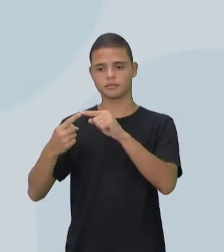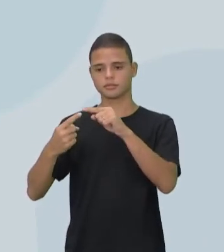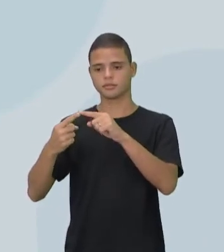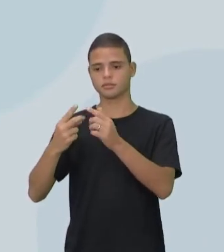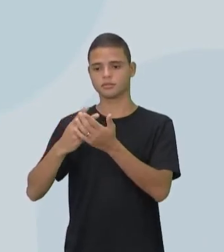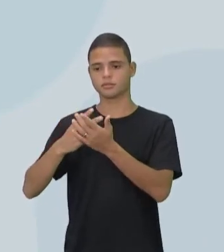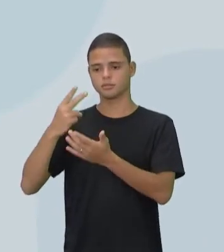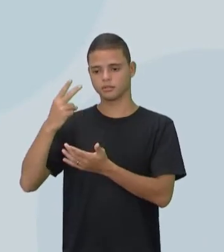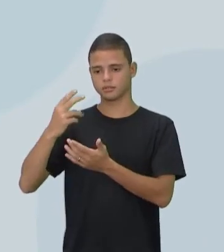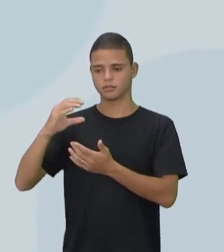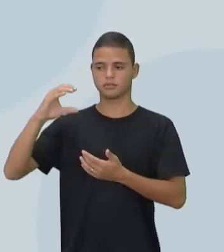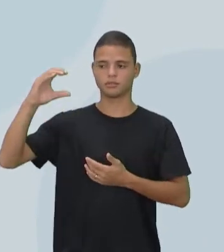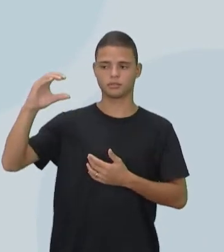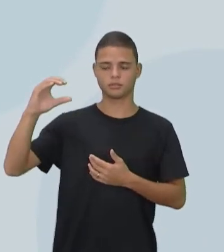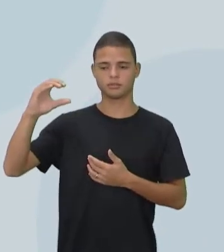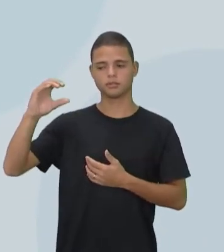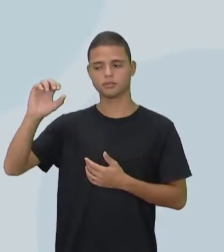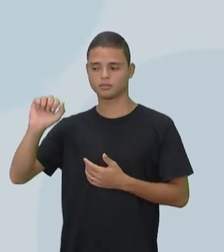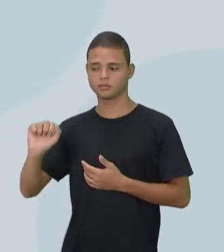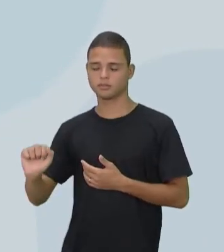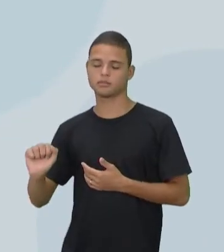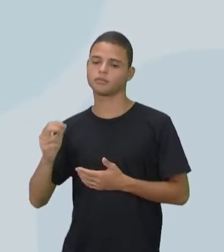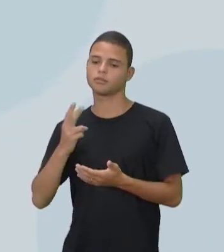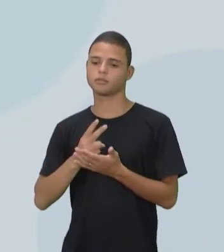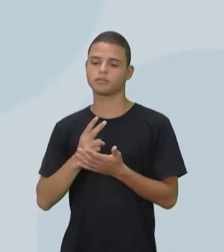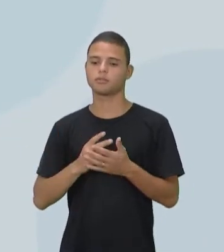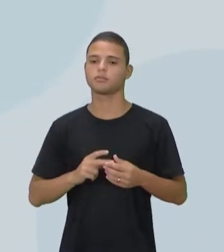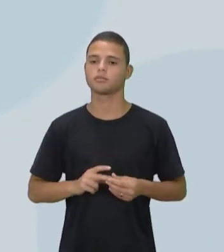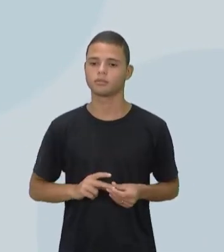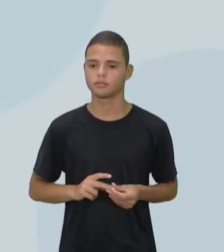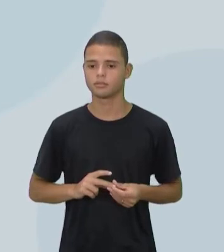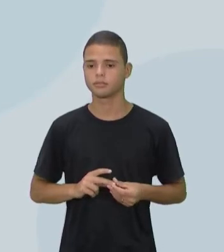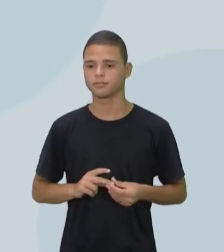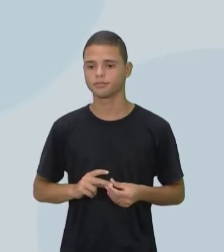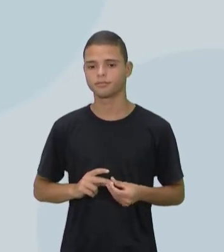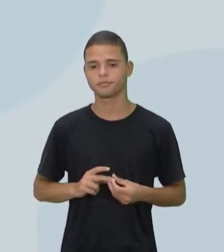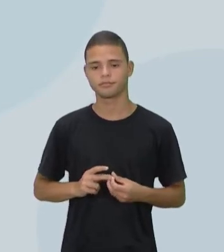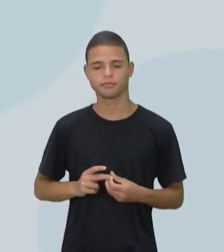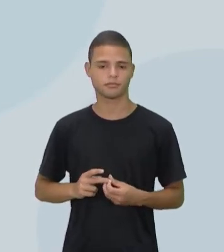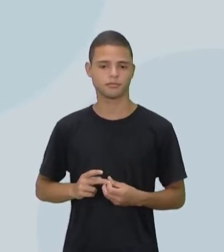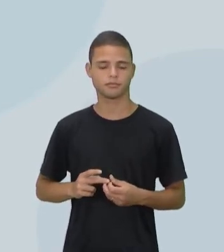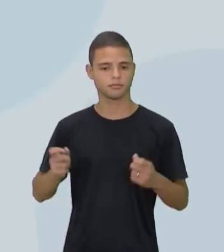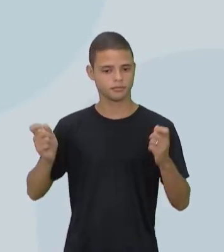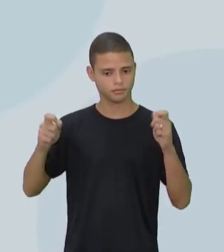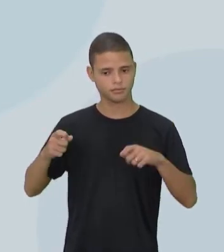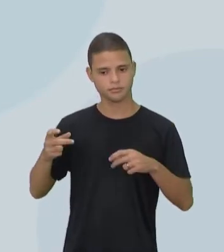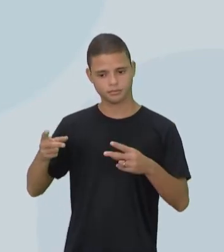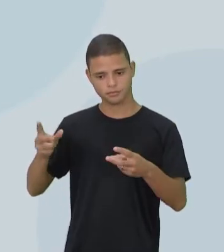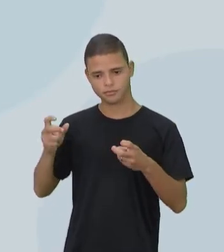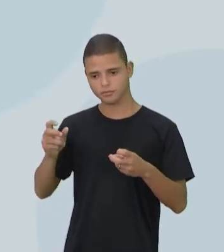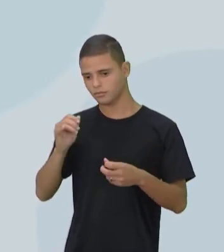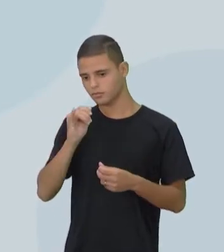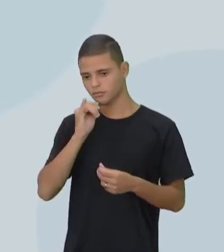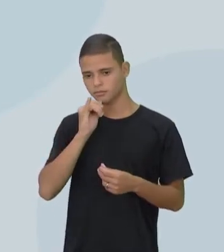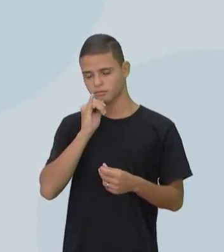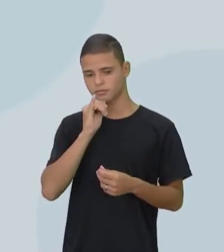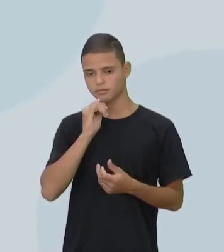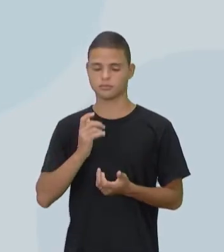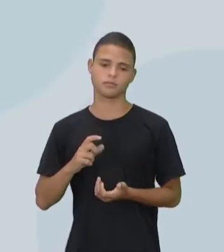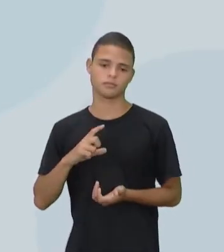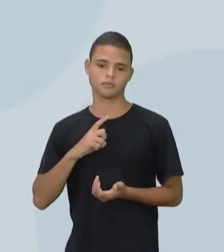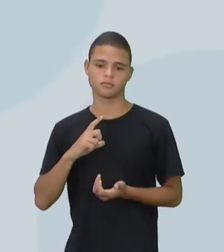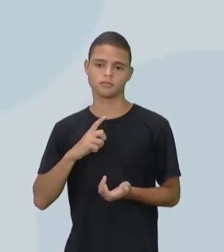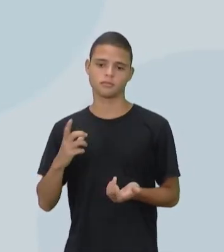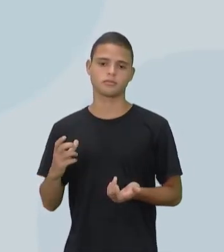maiúscula e a segunda sempre minúscula. Quando ele tem duas letras, você pode perceber embaixo que